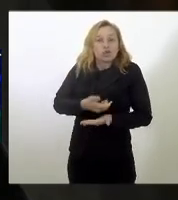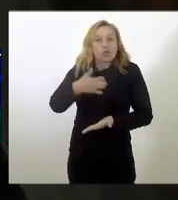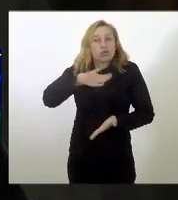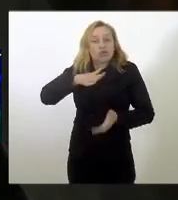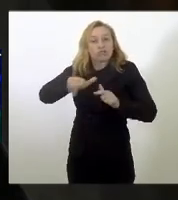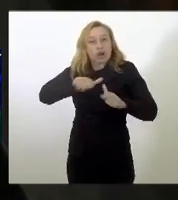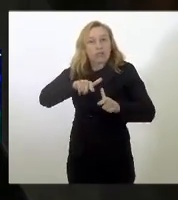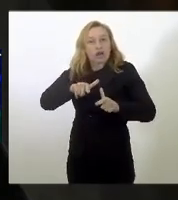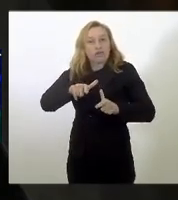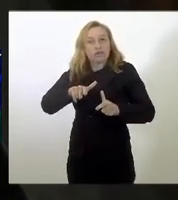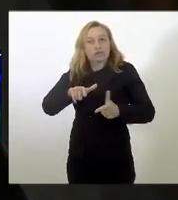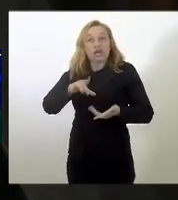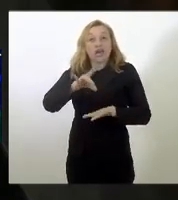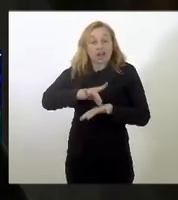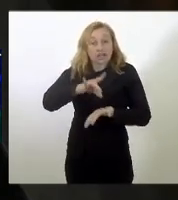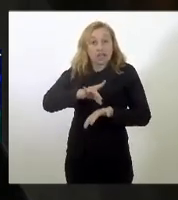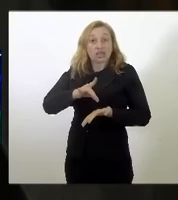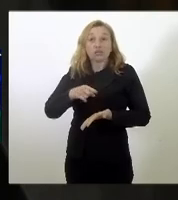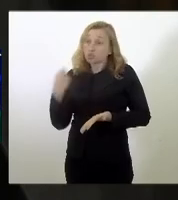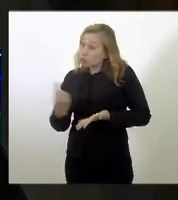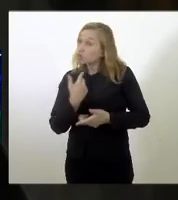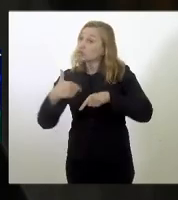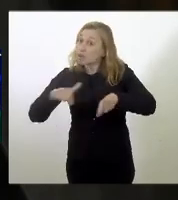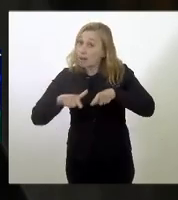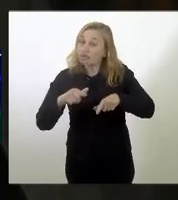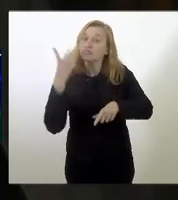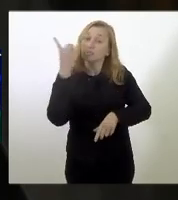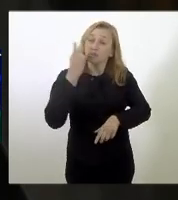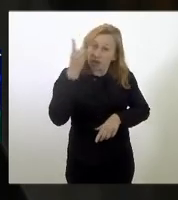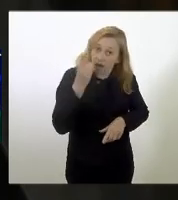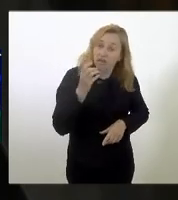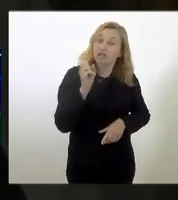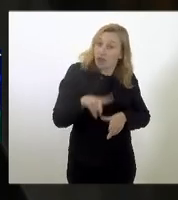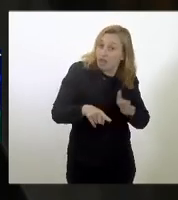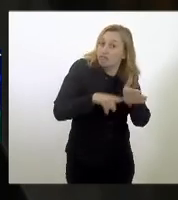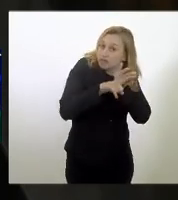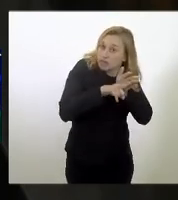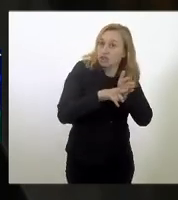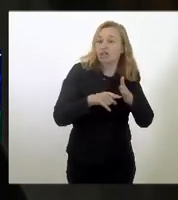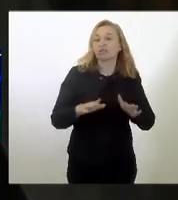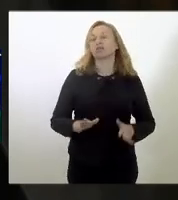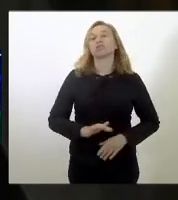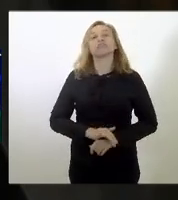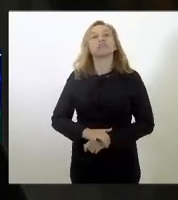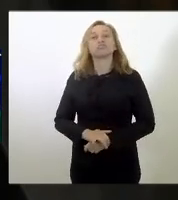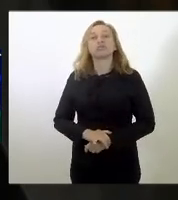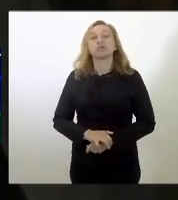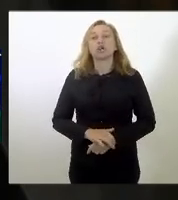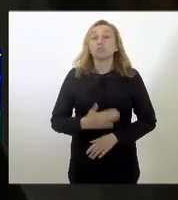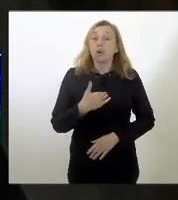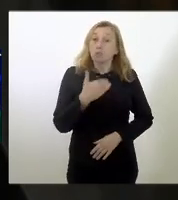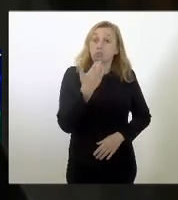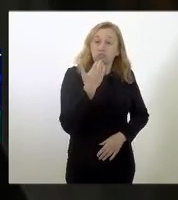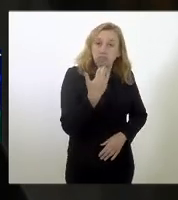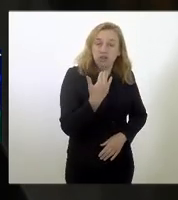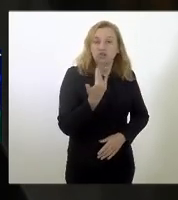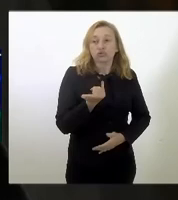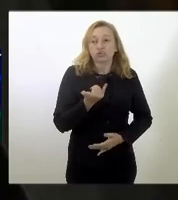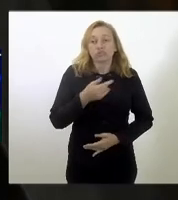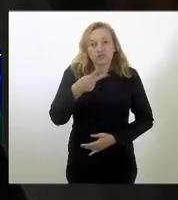nossa real função. E a principal, que é fiscalizar. Então fica aqui esse meu